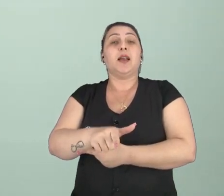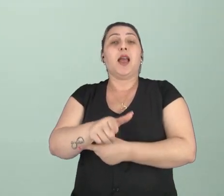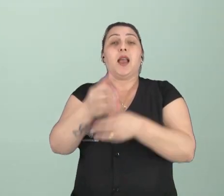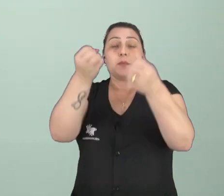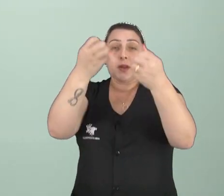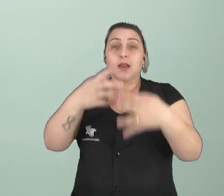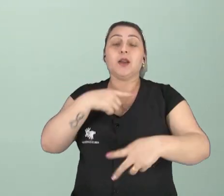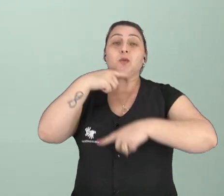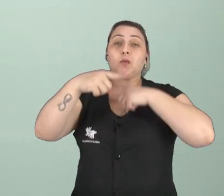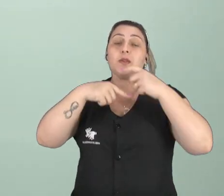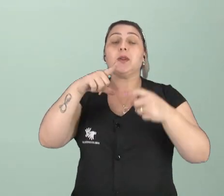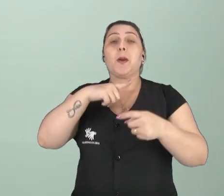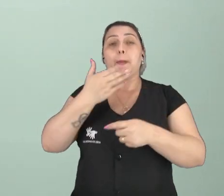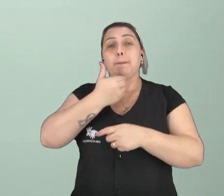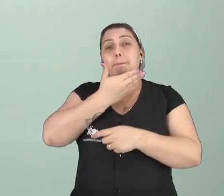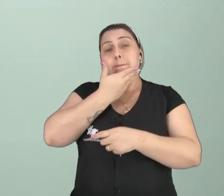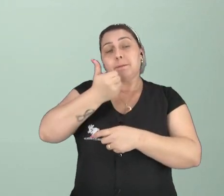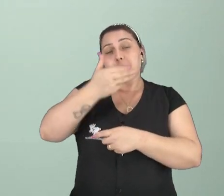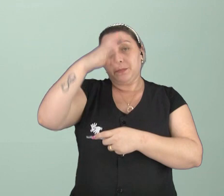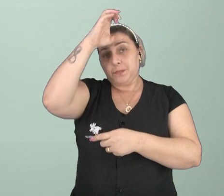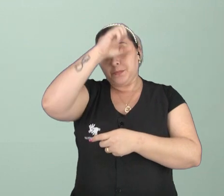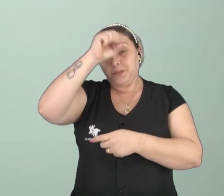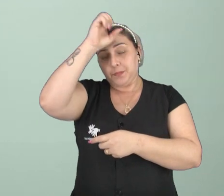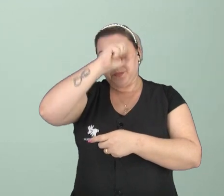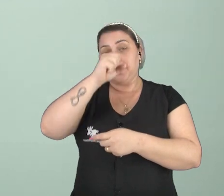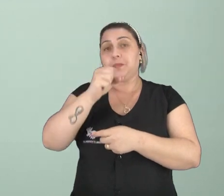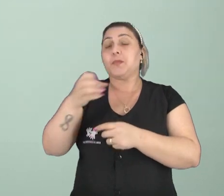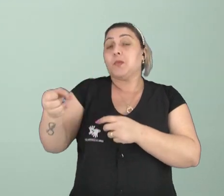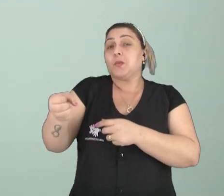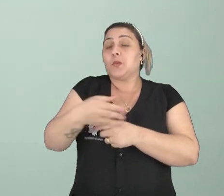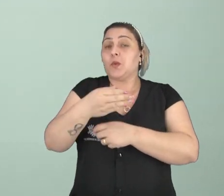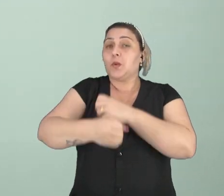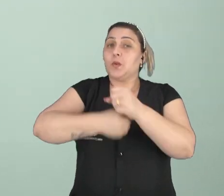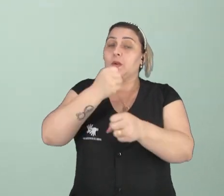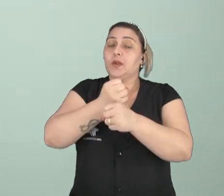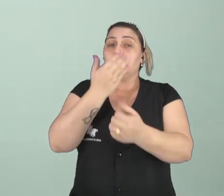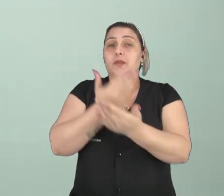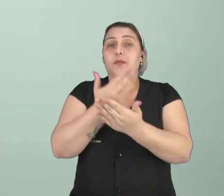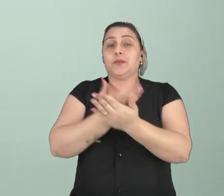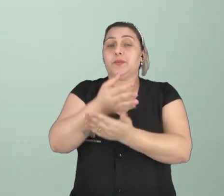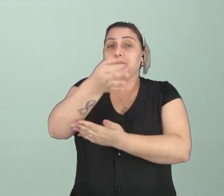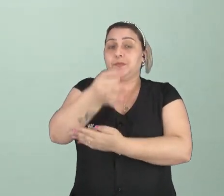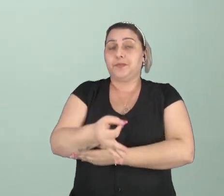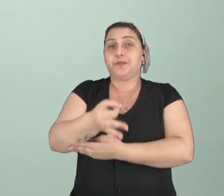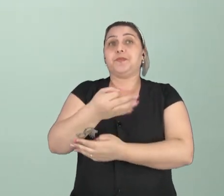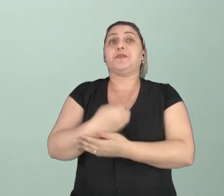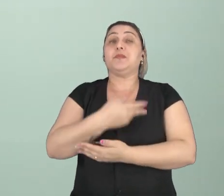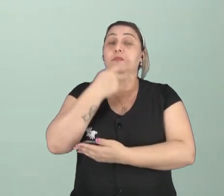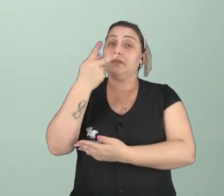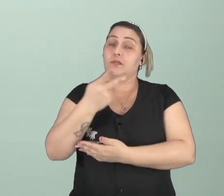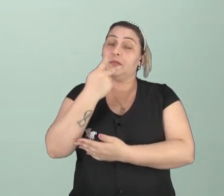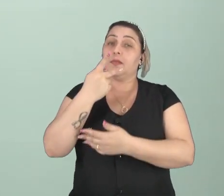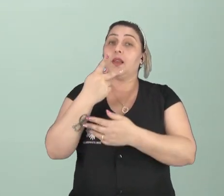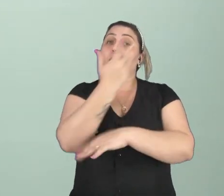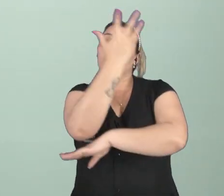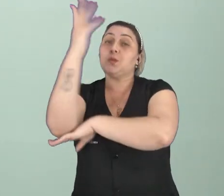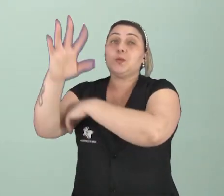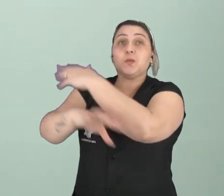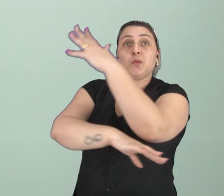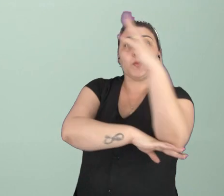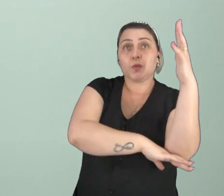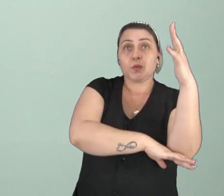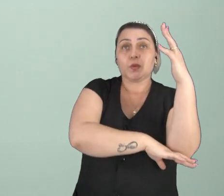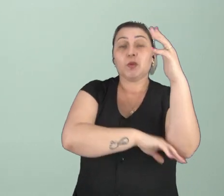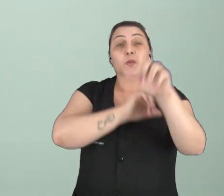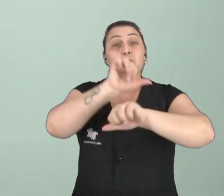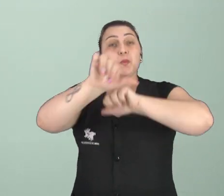gente poder ter um melhor aprendizado nesse novo ano letivo, certo? Então vamos lá, a gente vai falar um pouquinho sobre a